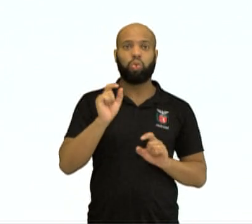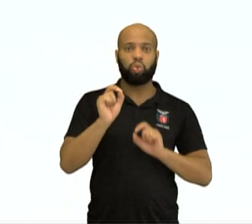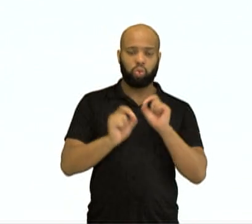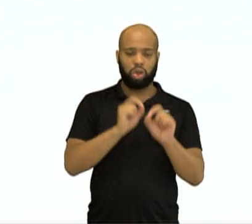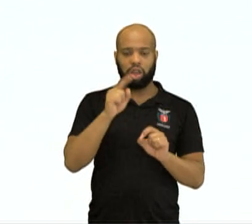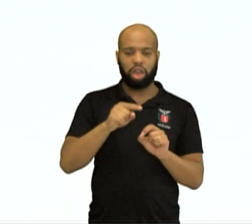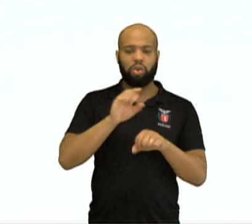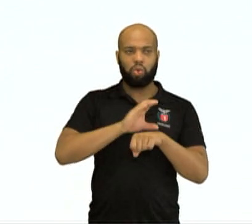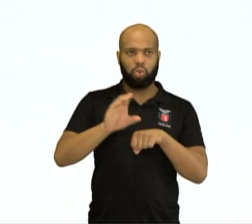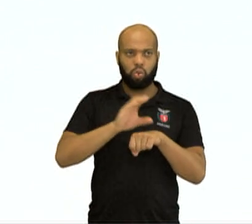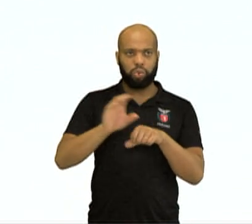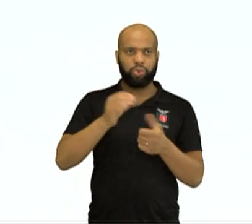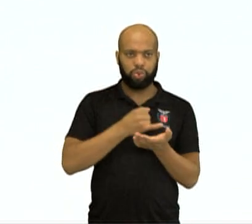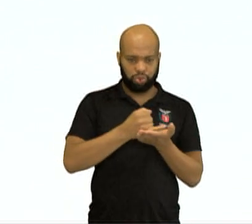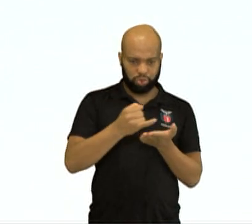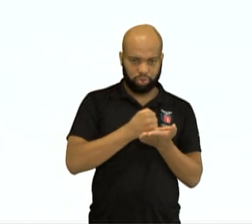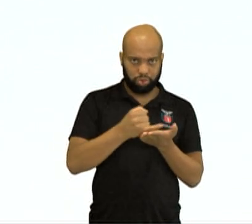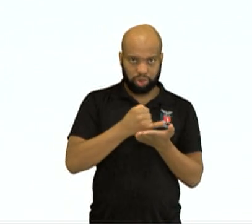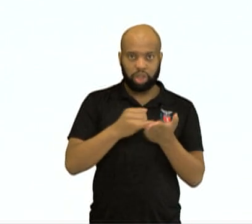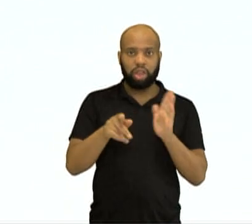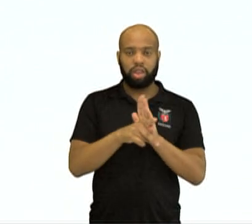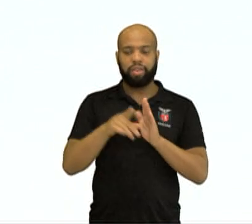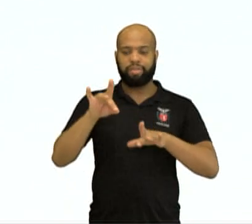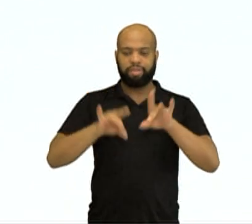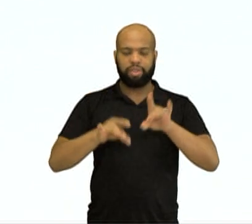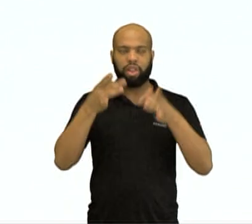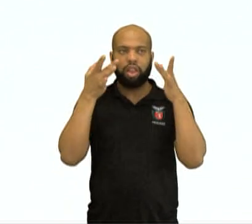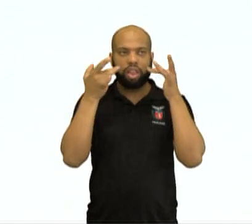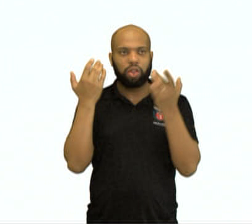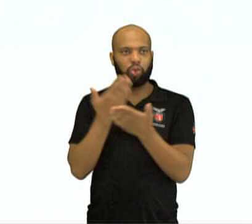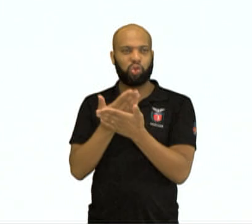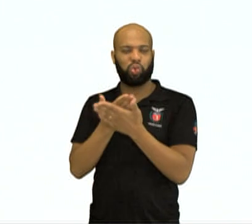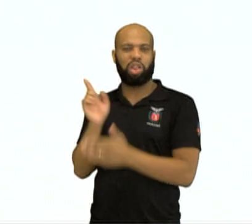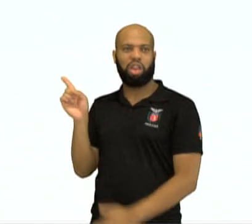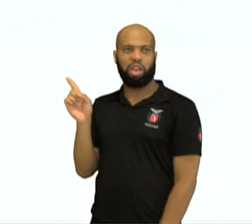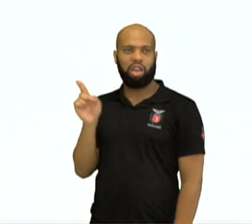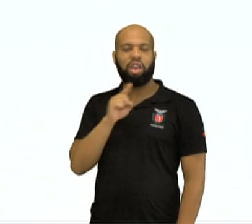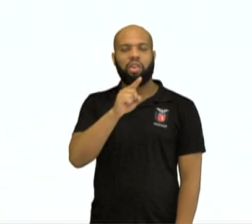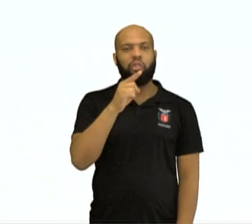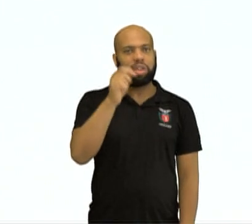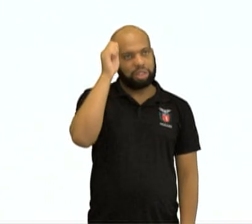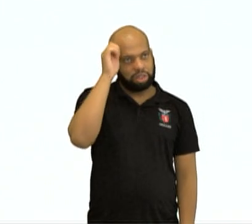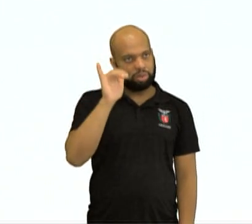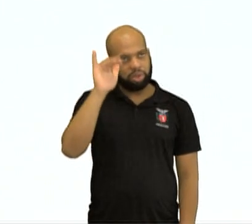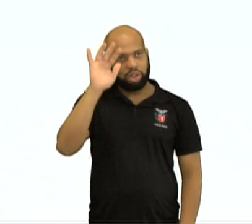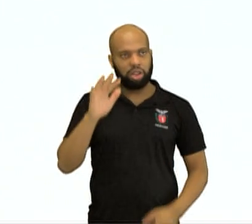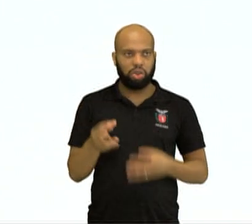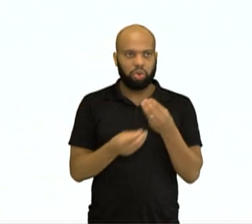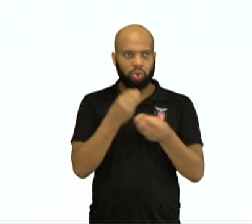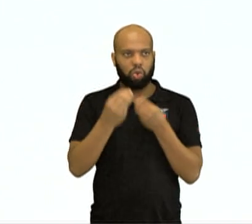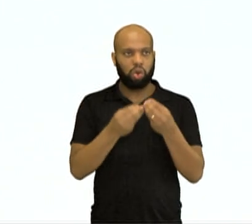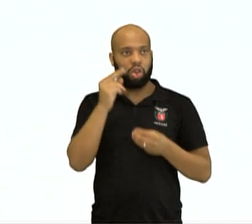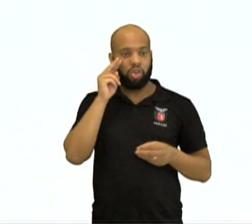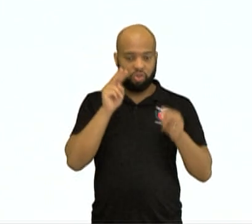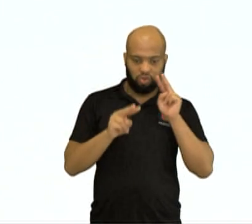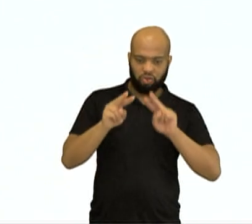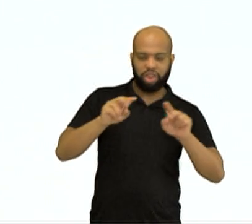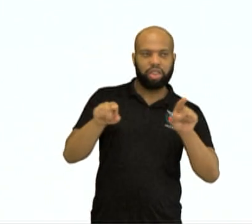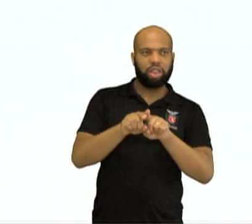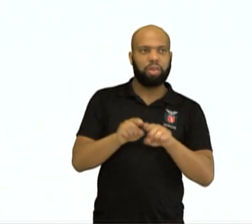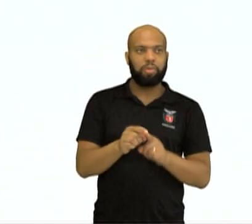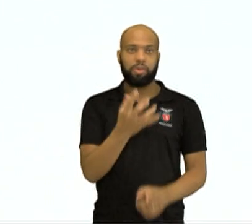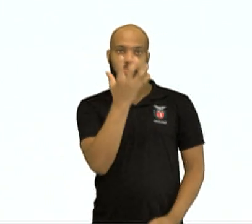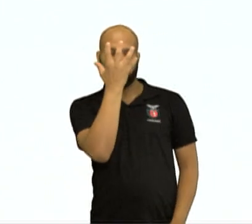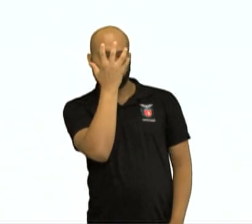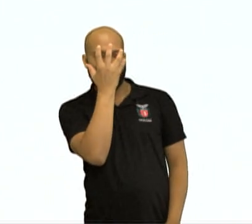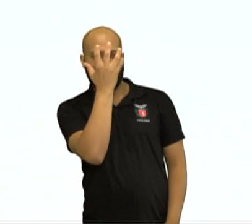teatral, tá? É o coro no teatro. Então, para vocês imaginarem aqui, para vocês visualizarem as